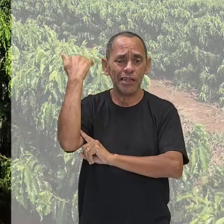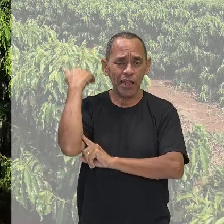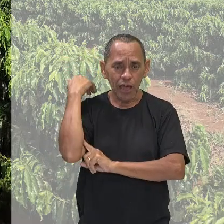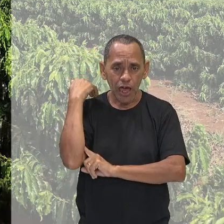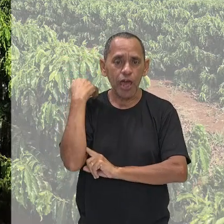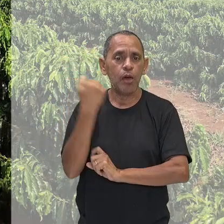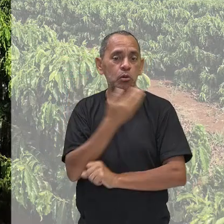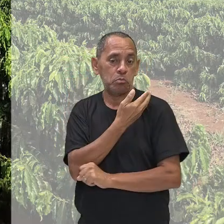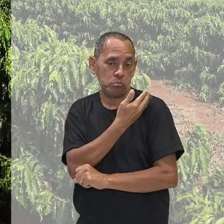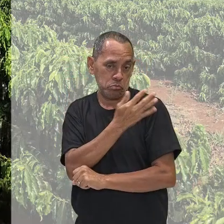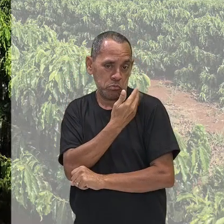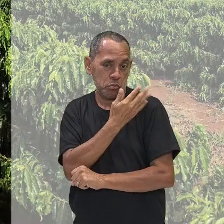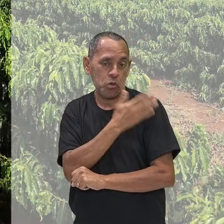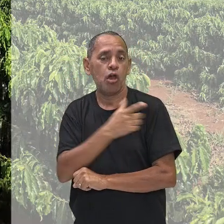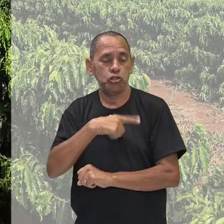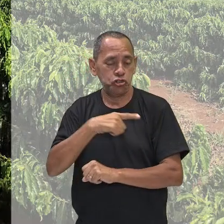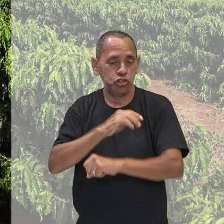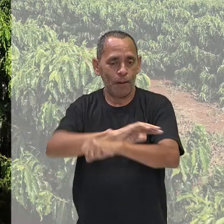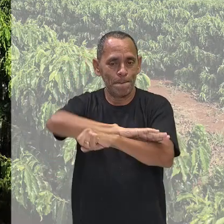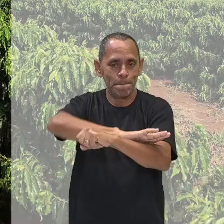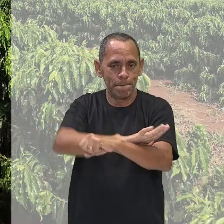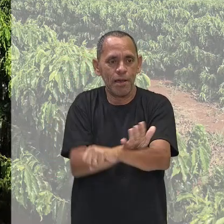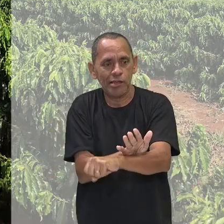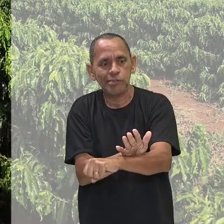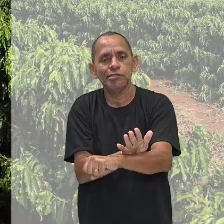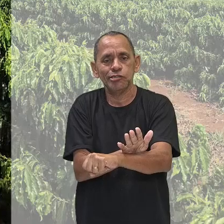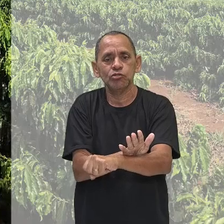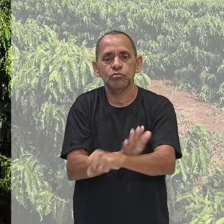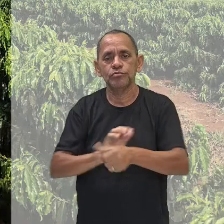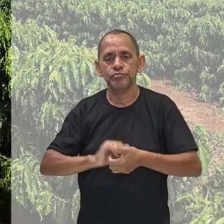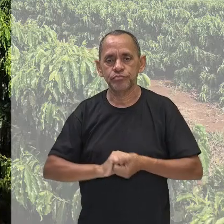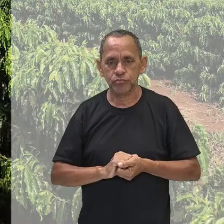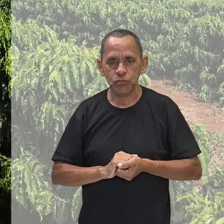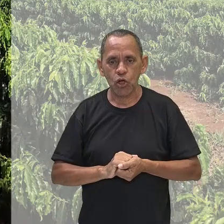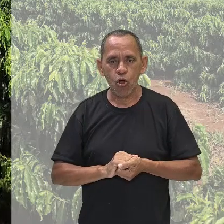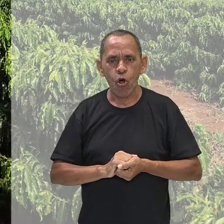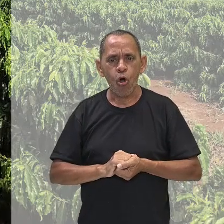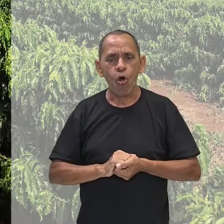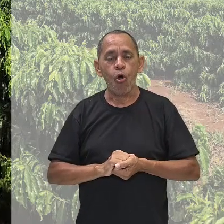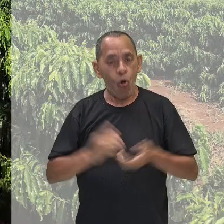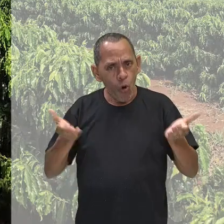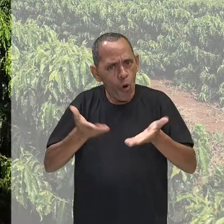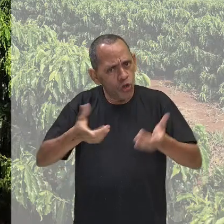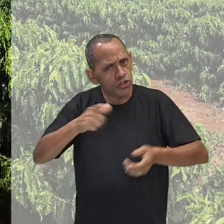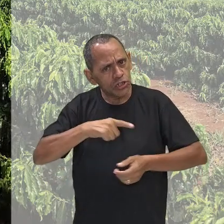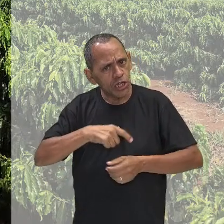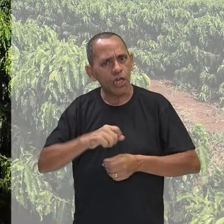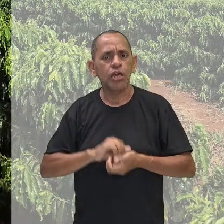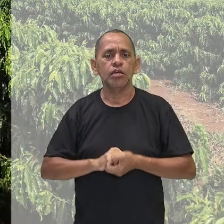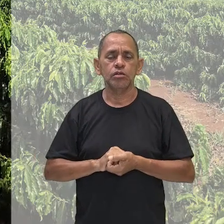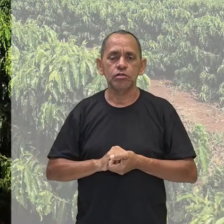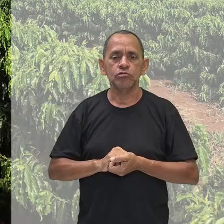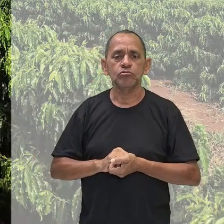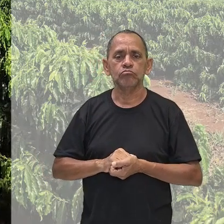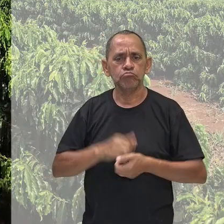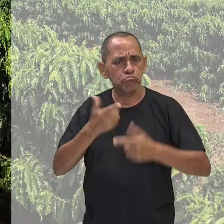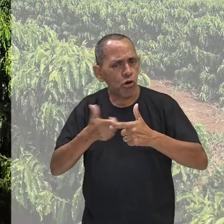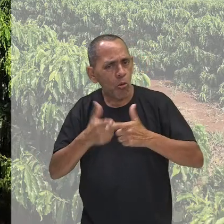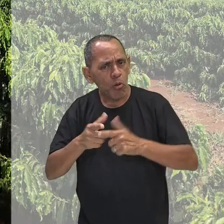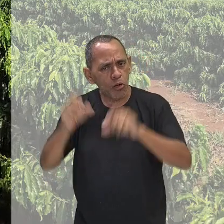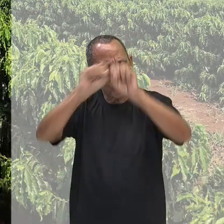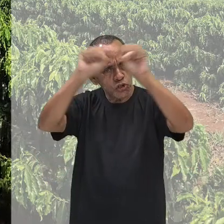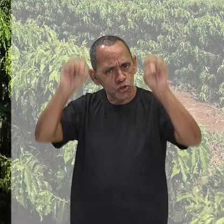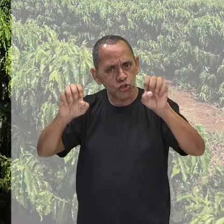um racismo que não era velado como é hoje, tá, gente? Hoje a gente sabe que a gente tem um racismo estrutural na sociedade e muitas vezes